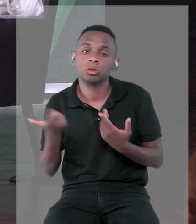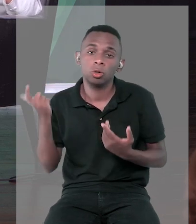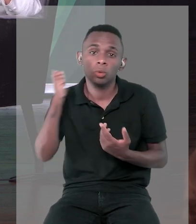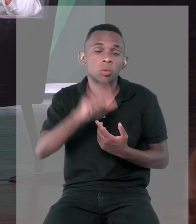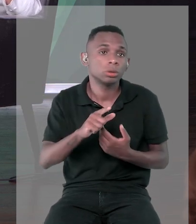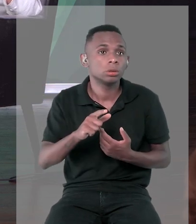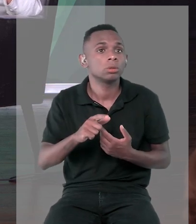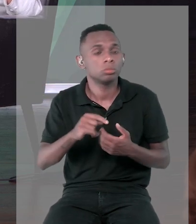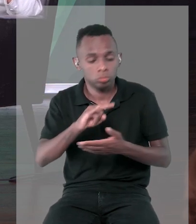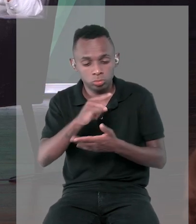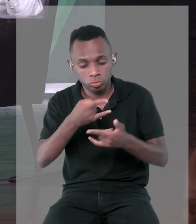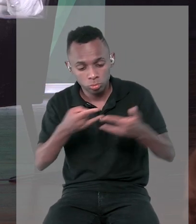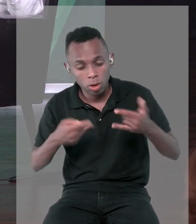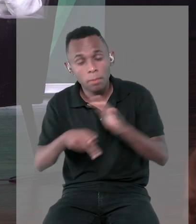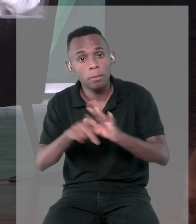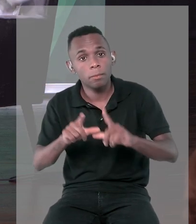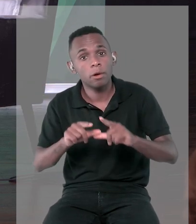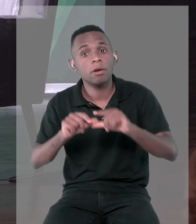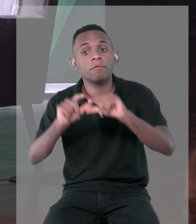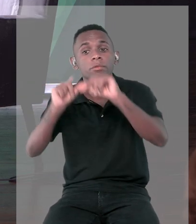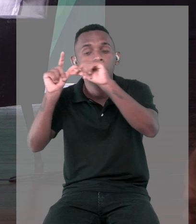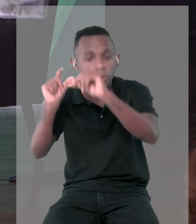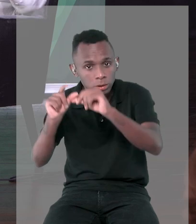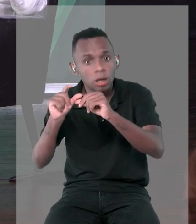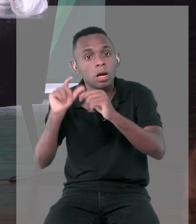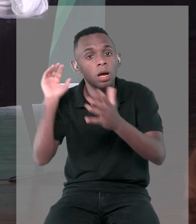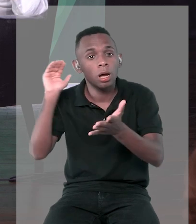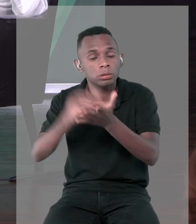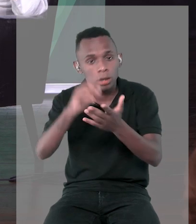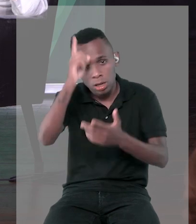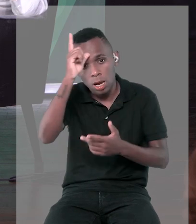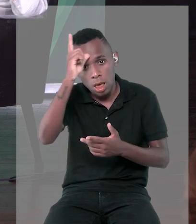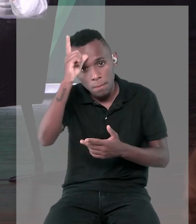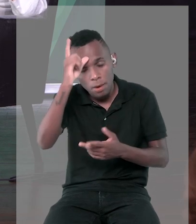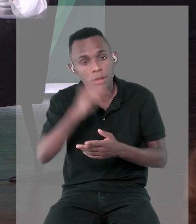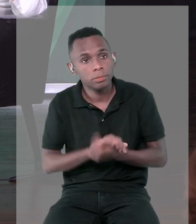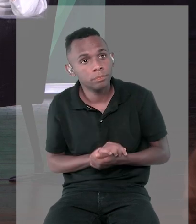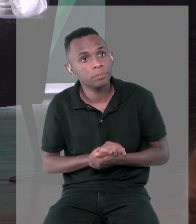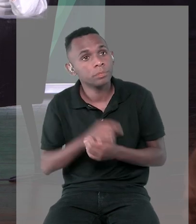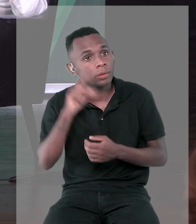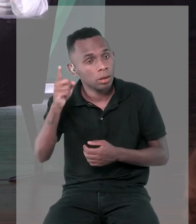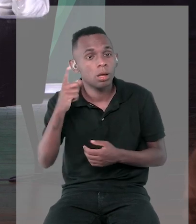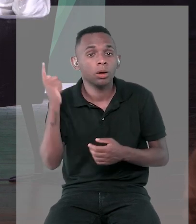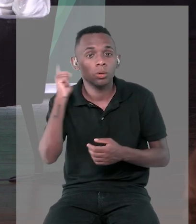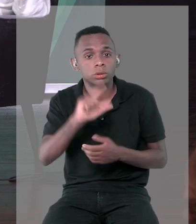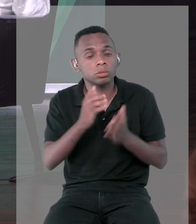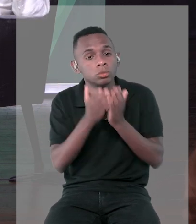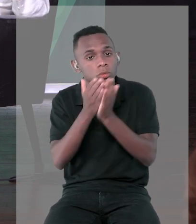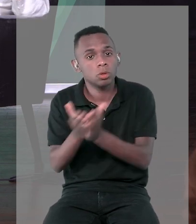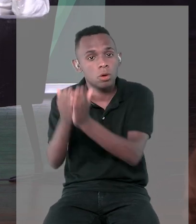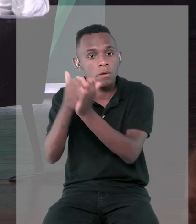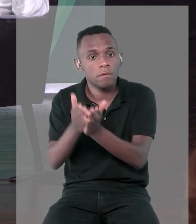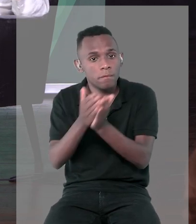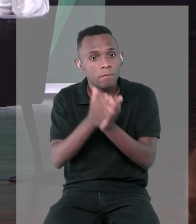eles conseguiram o passaporte, conseguiram subir até a Alemanha, né? E lá então eles tomaram o navio